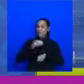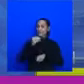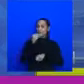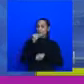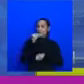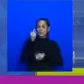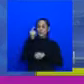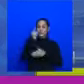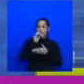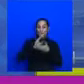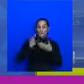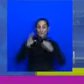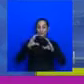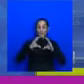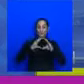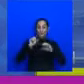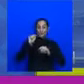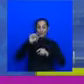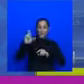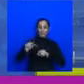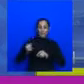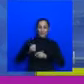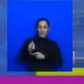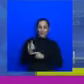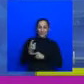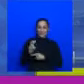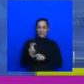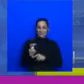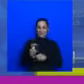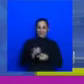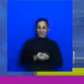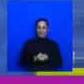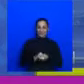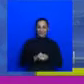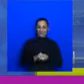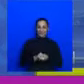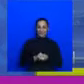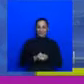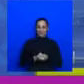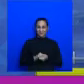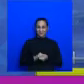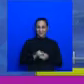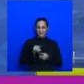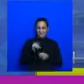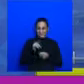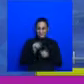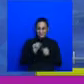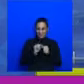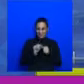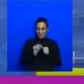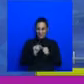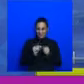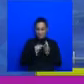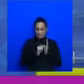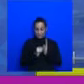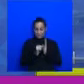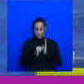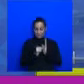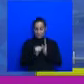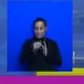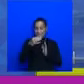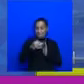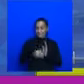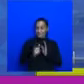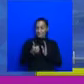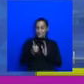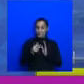chances. Bola azul 15, azul número 15. E aí, tá marcando. Você ganha acertando